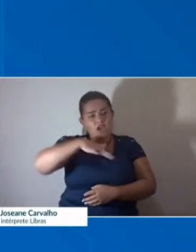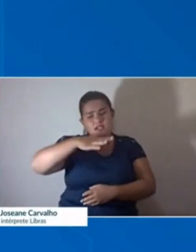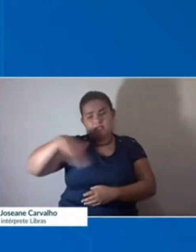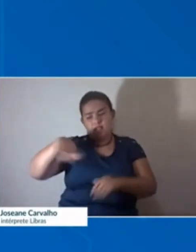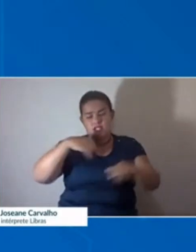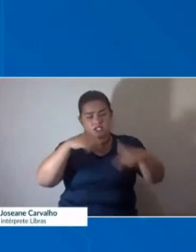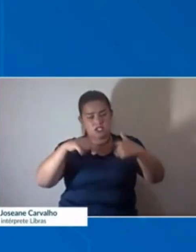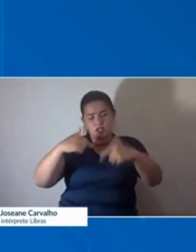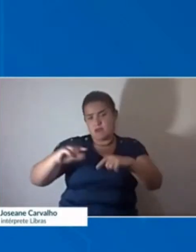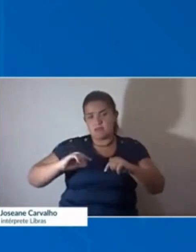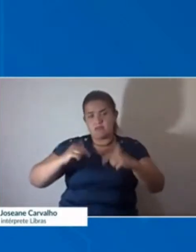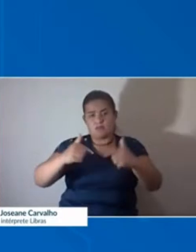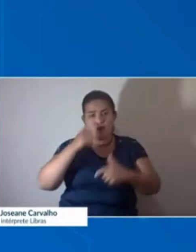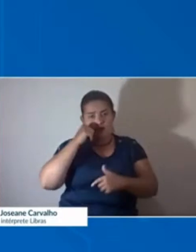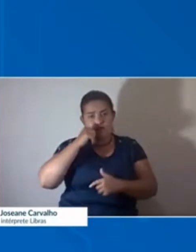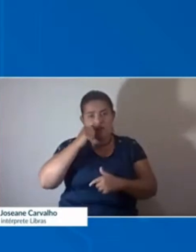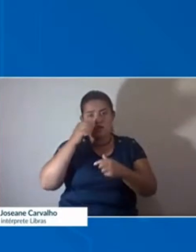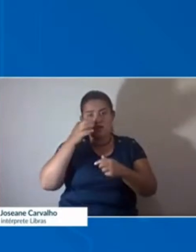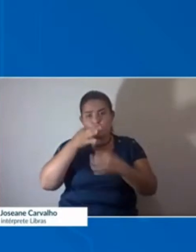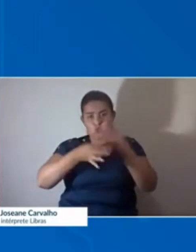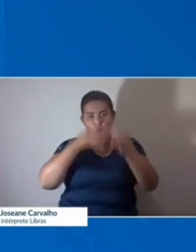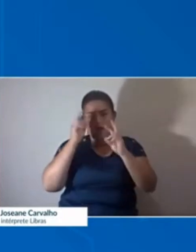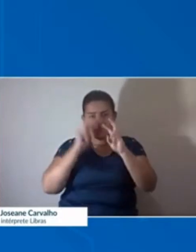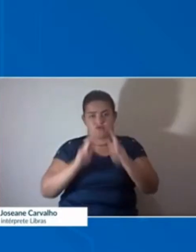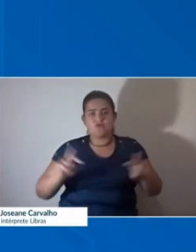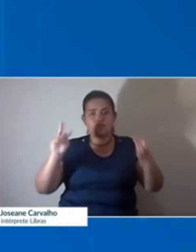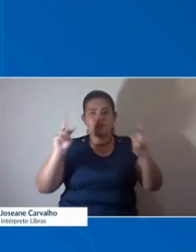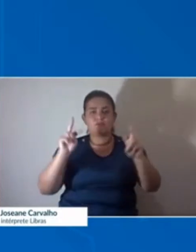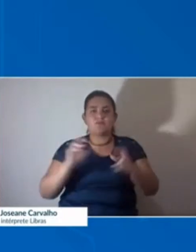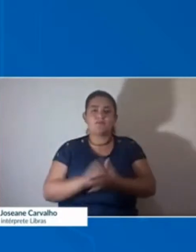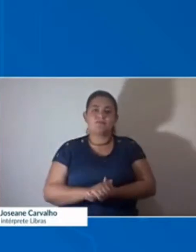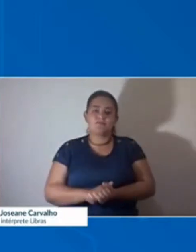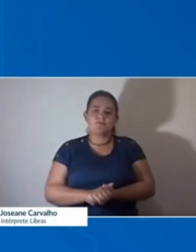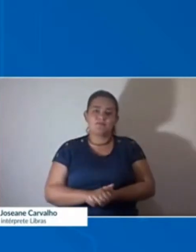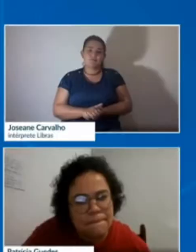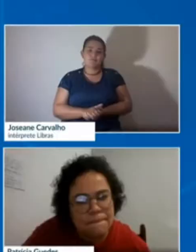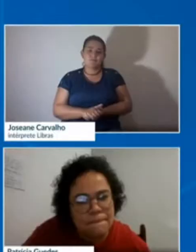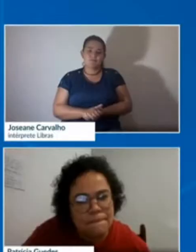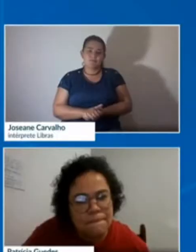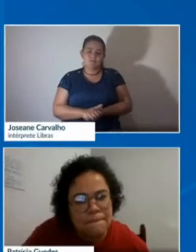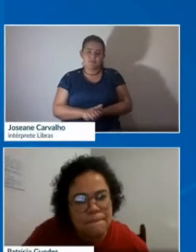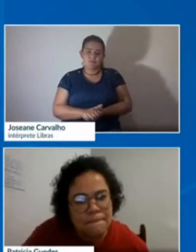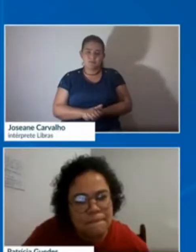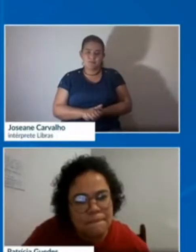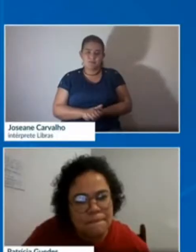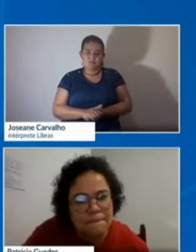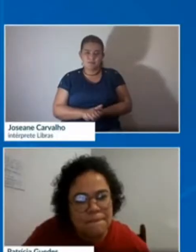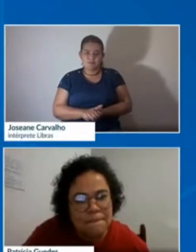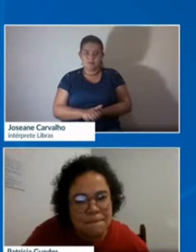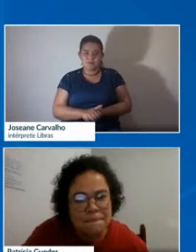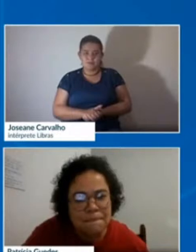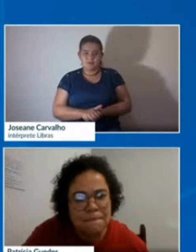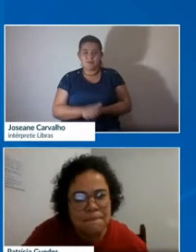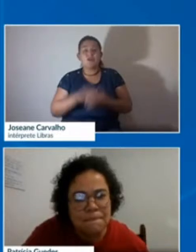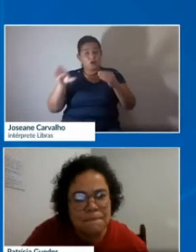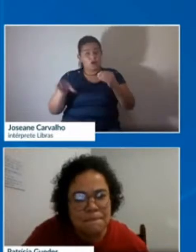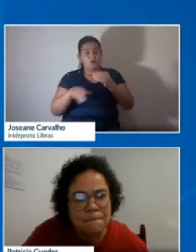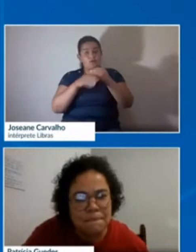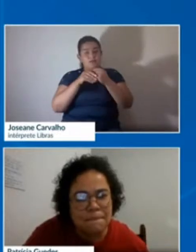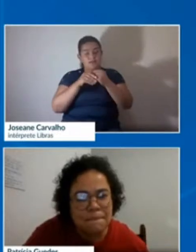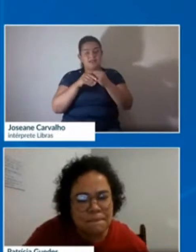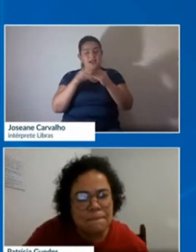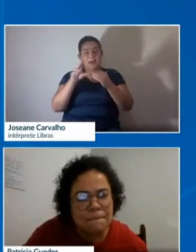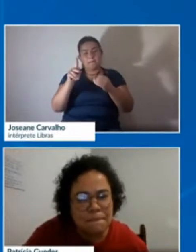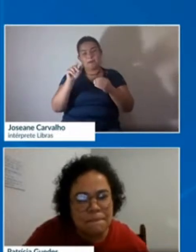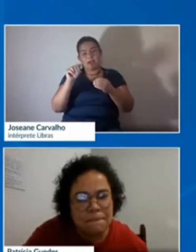audiovisual. É isso, assim. Eu queria fazer um adendo à fala da Patrícia, né? E assim, ao que a gente